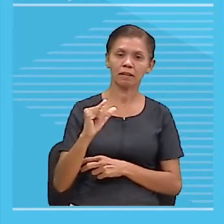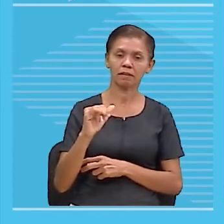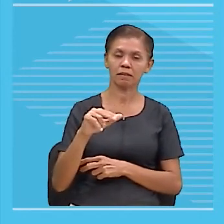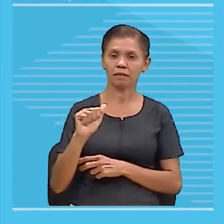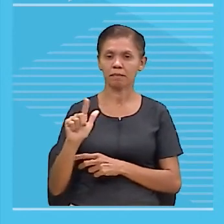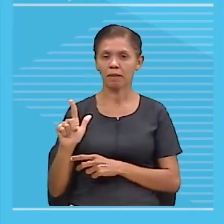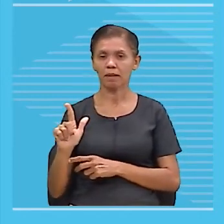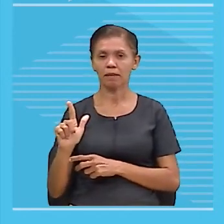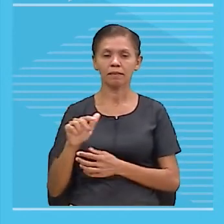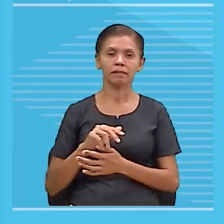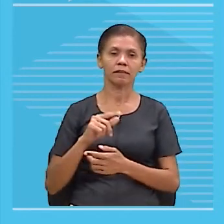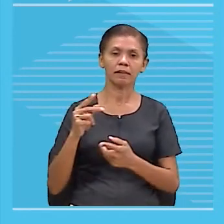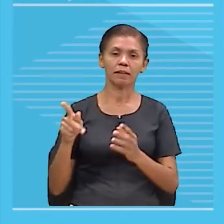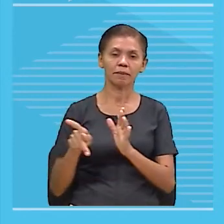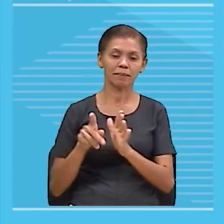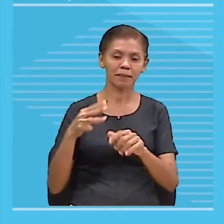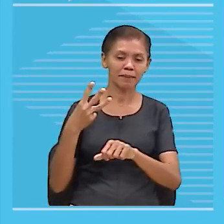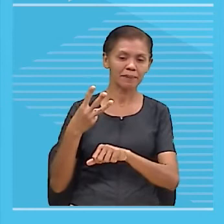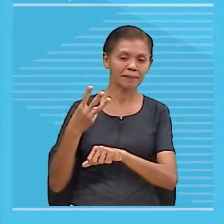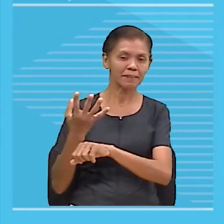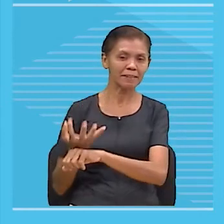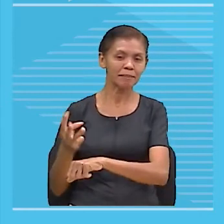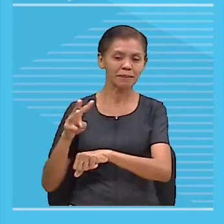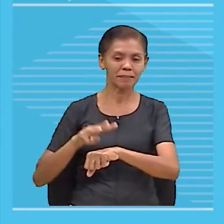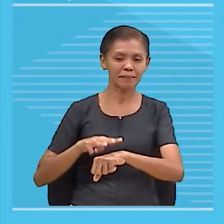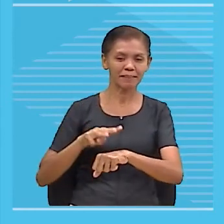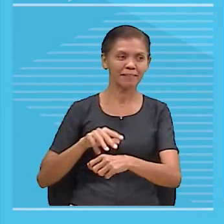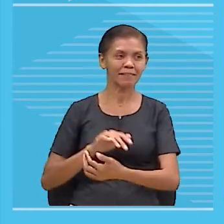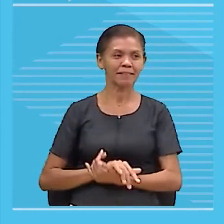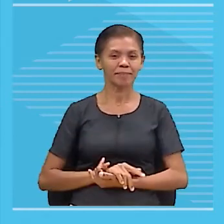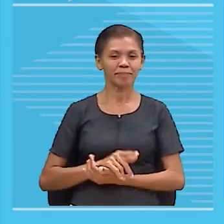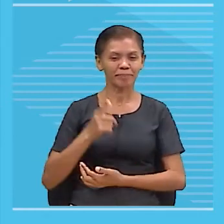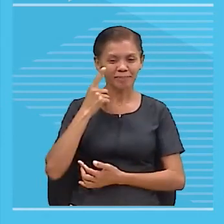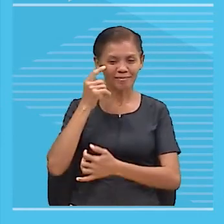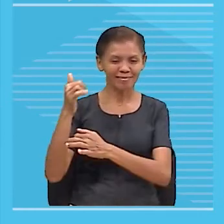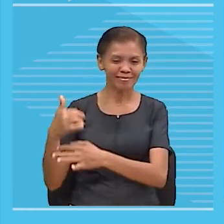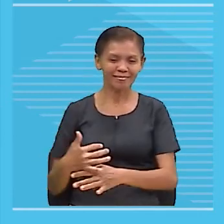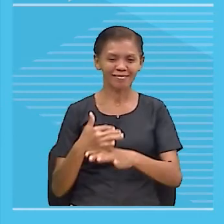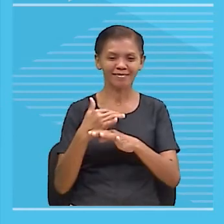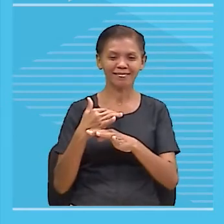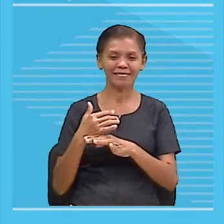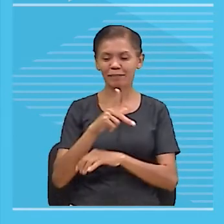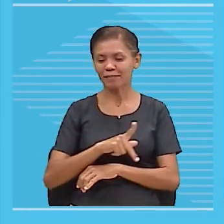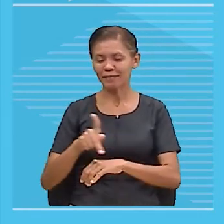E mandar aqui um abraço, um cheiro, um salve para a galerinha